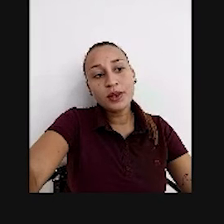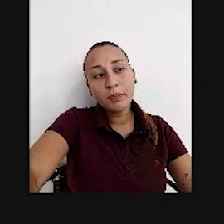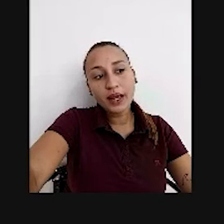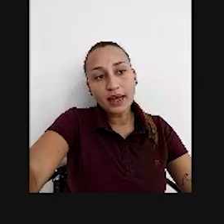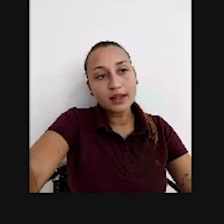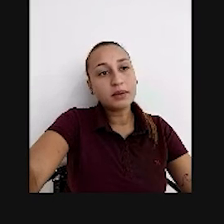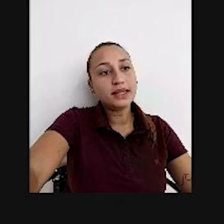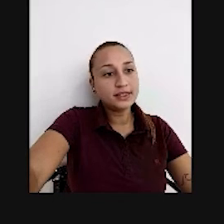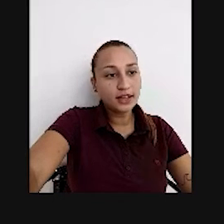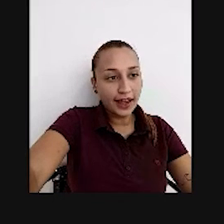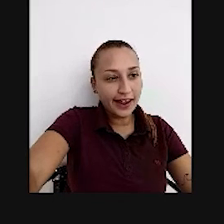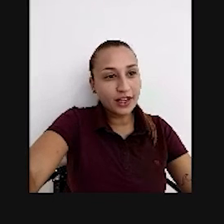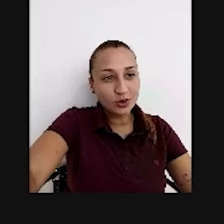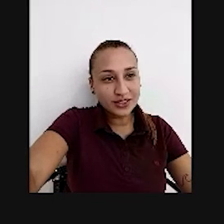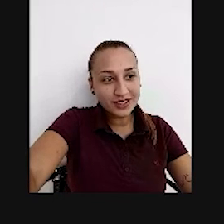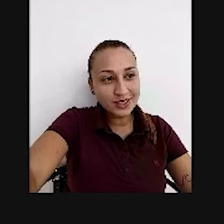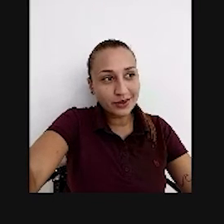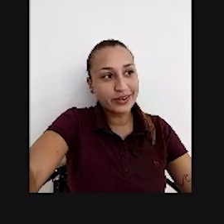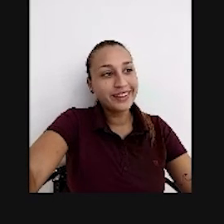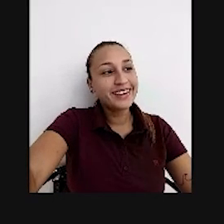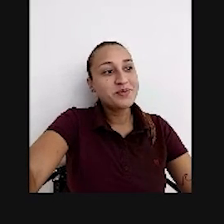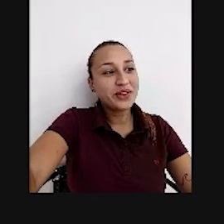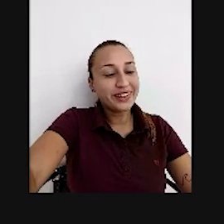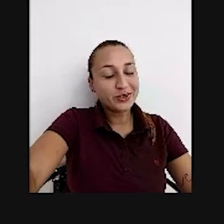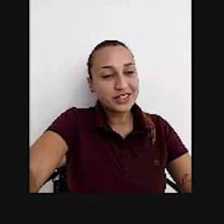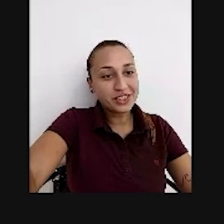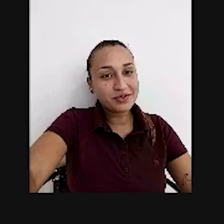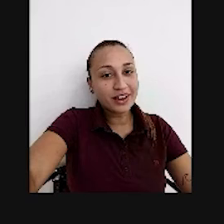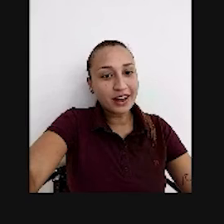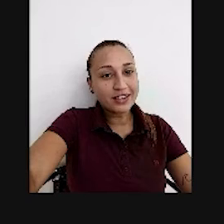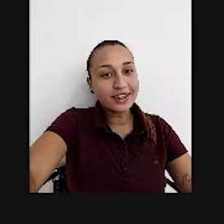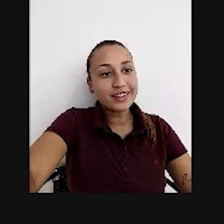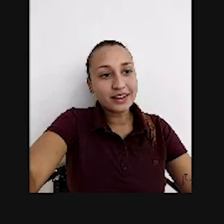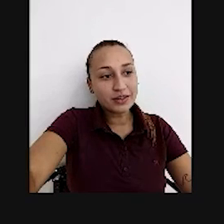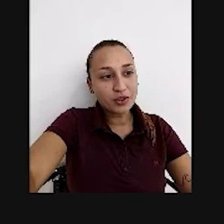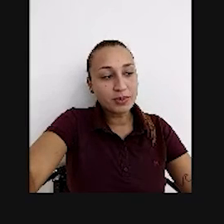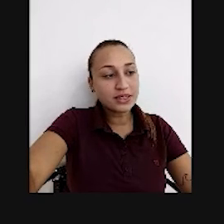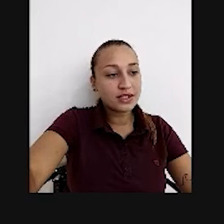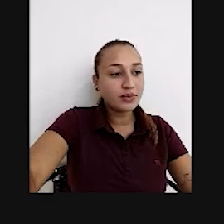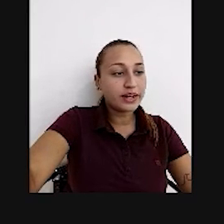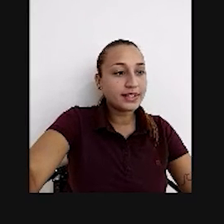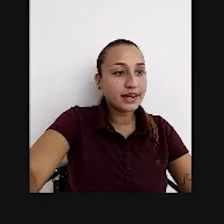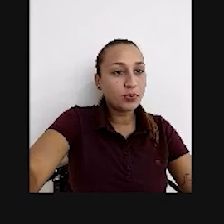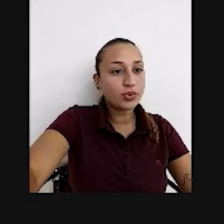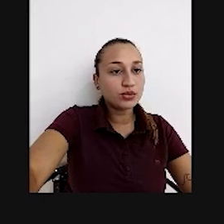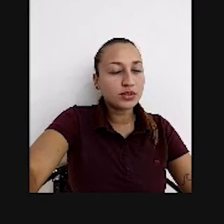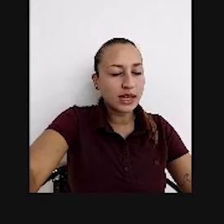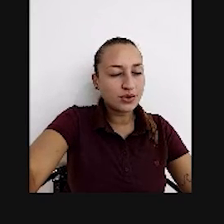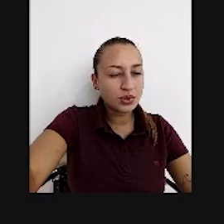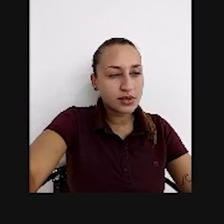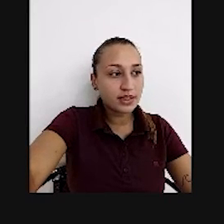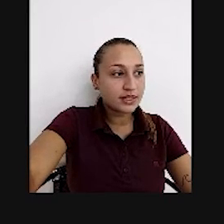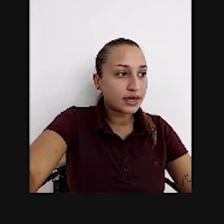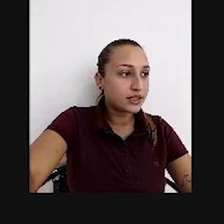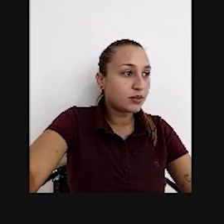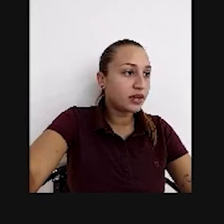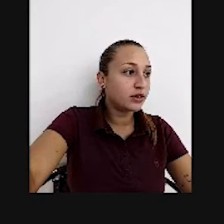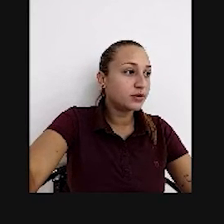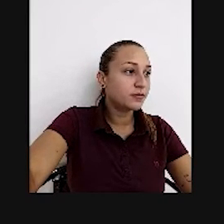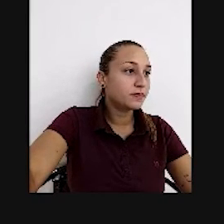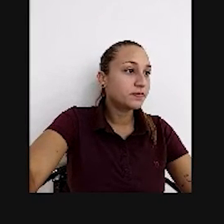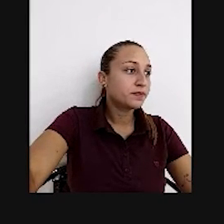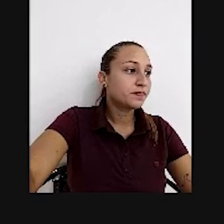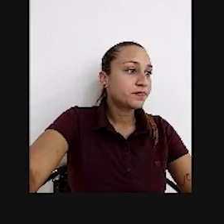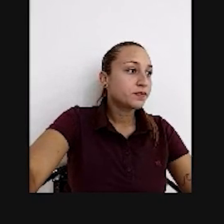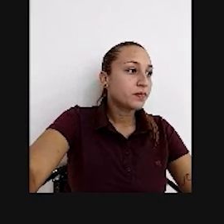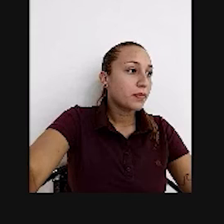está muito empinada, mas é ilustração, né? Porque quando a gente vê lá na deformação é 0,057, se não me